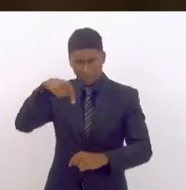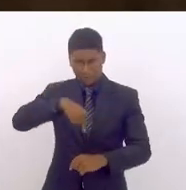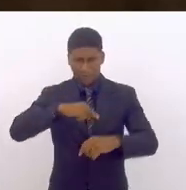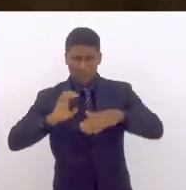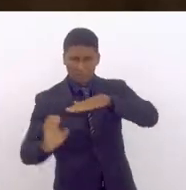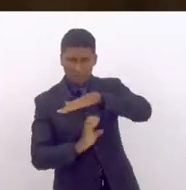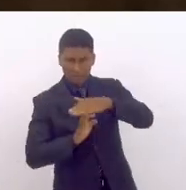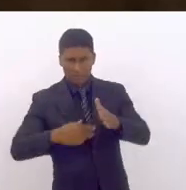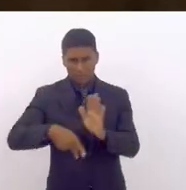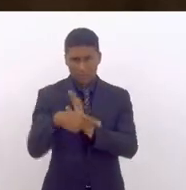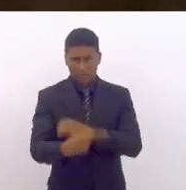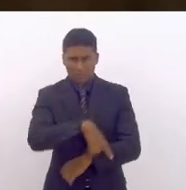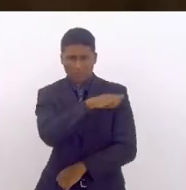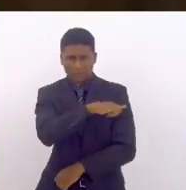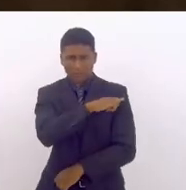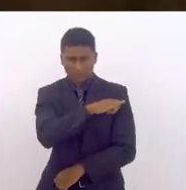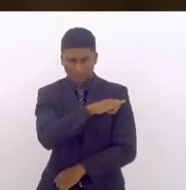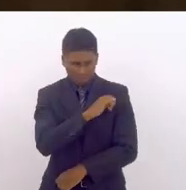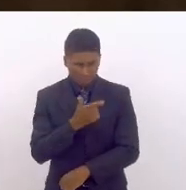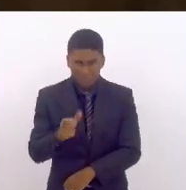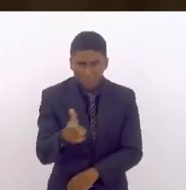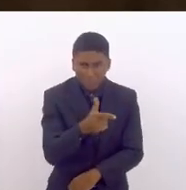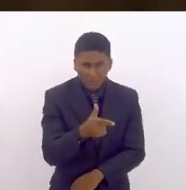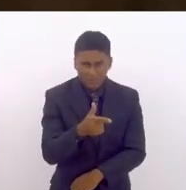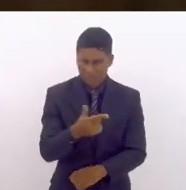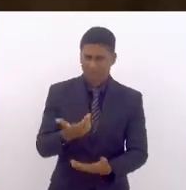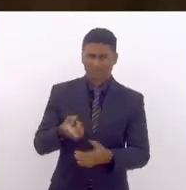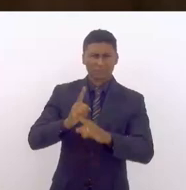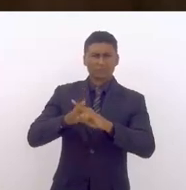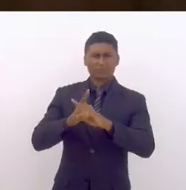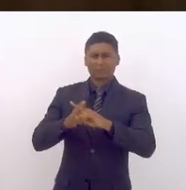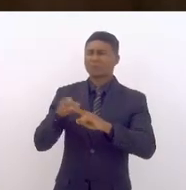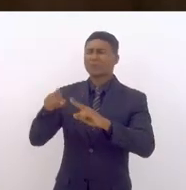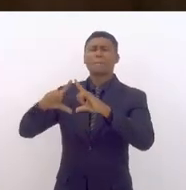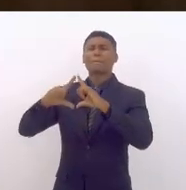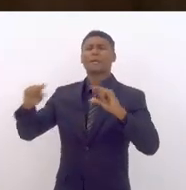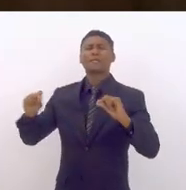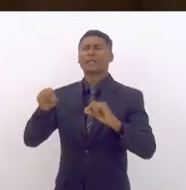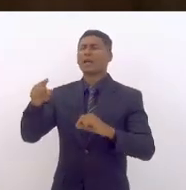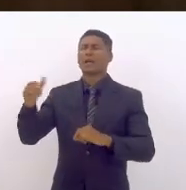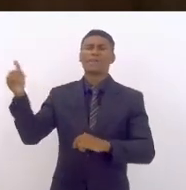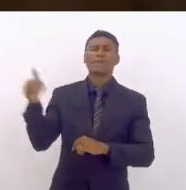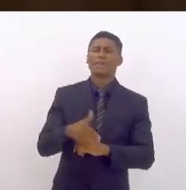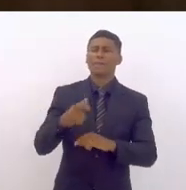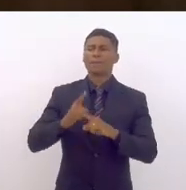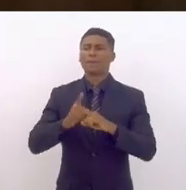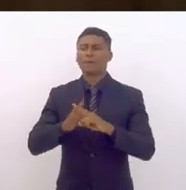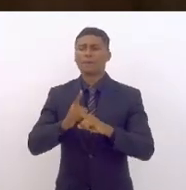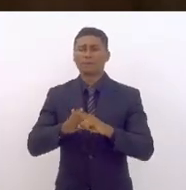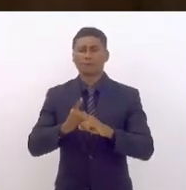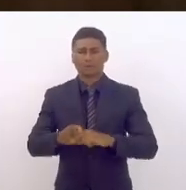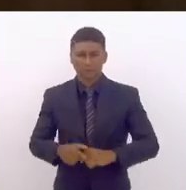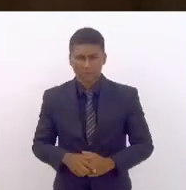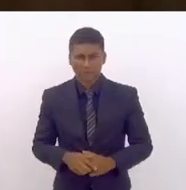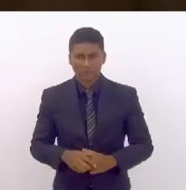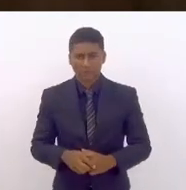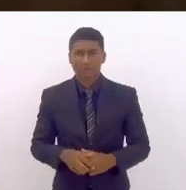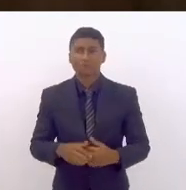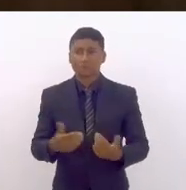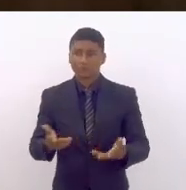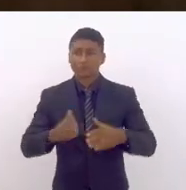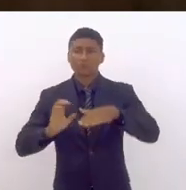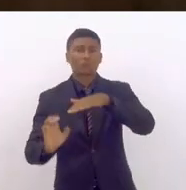Janeiro. Você precisa trazer as empresas de Brasília. E as empresas não